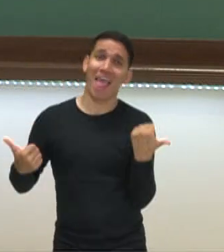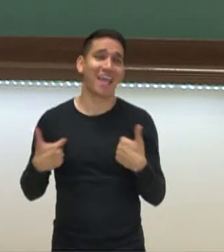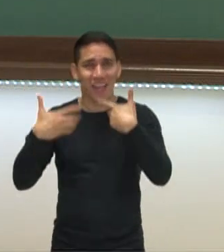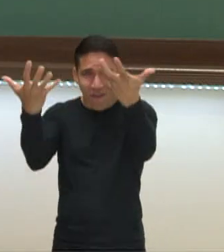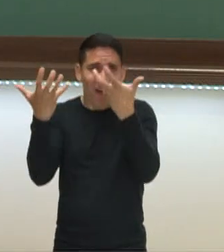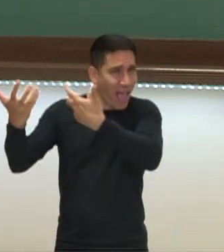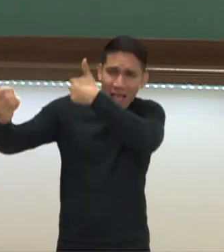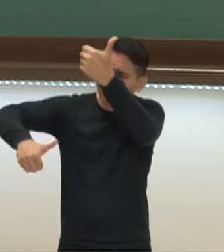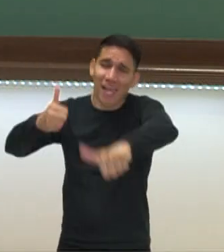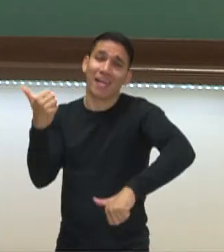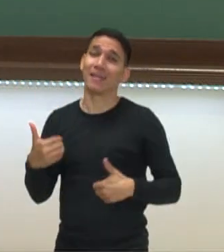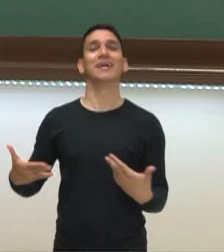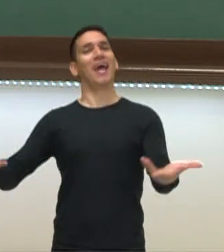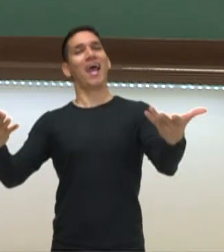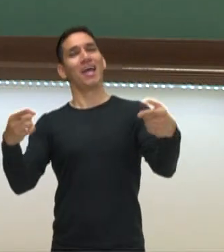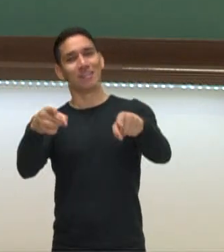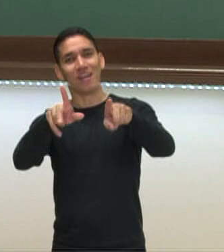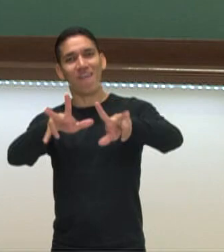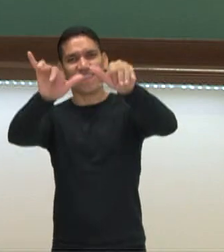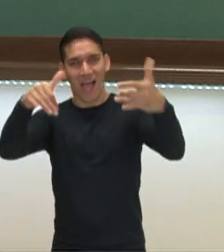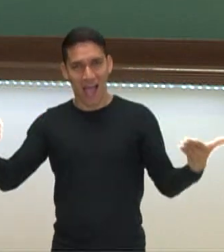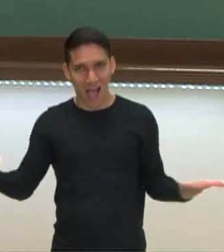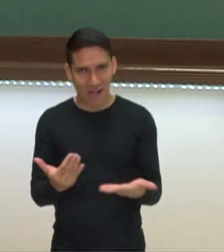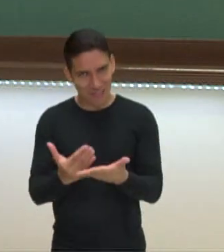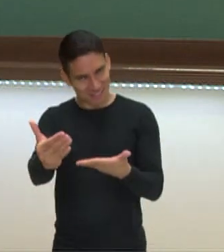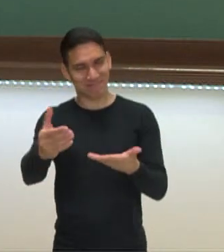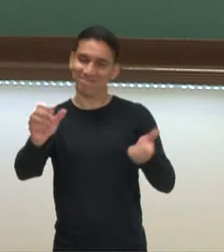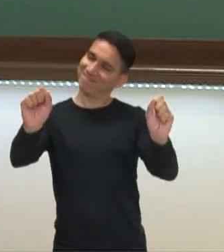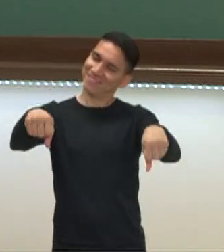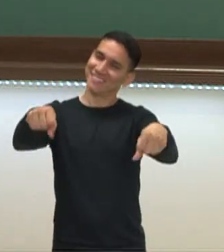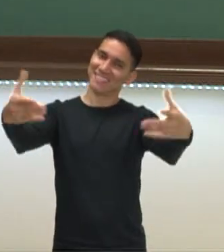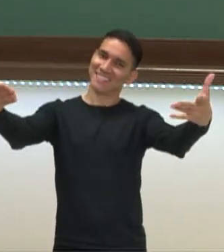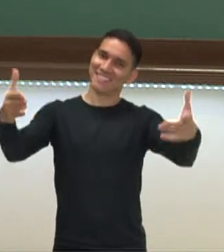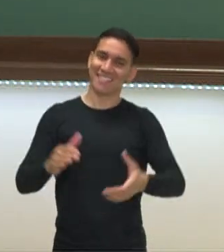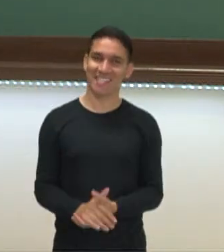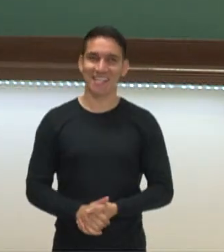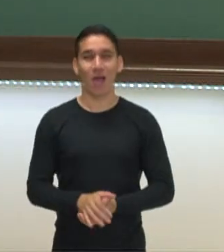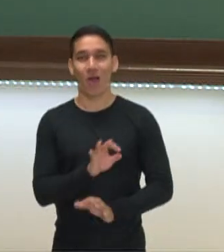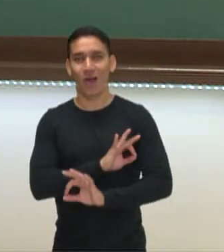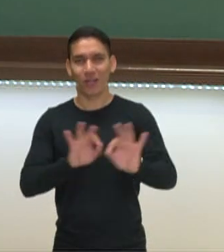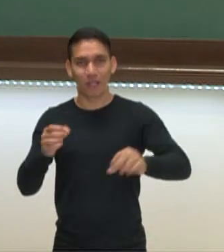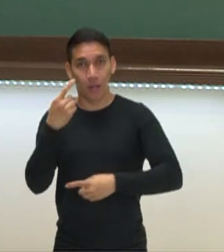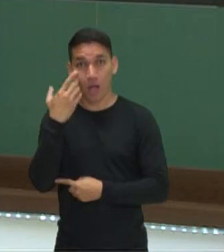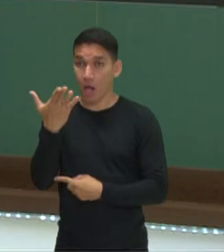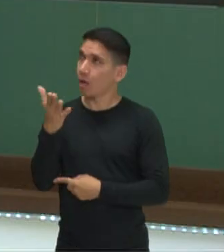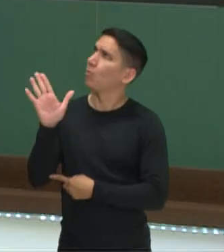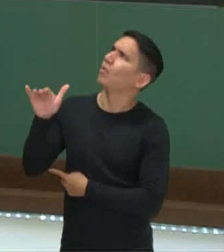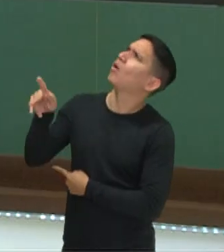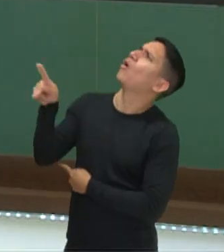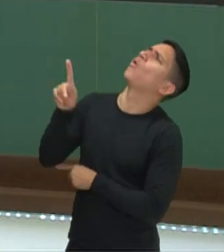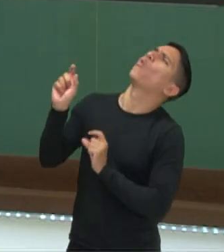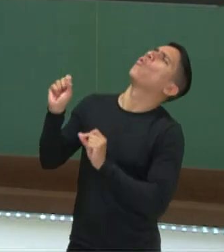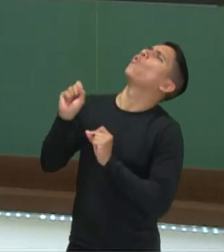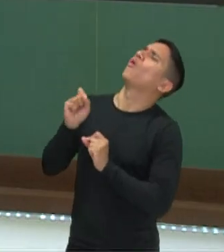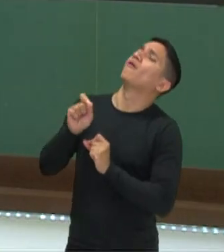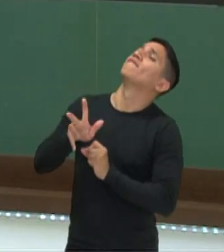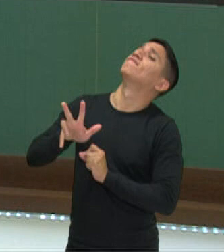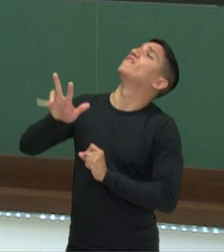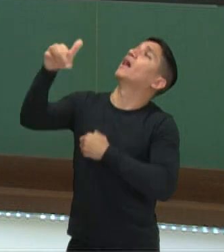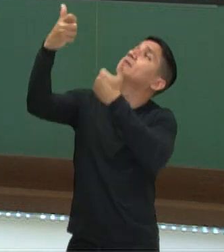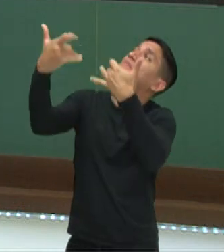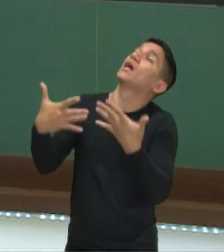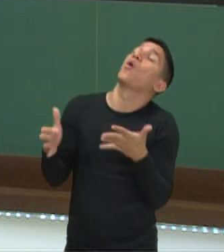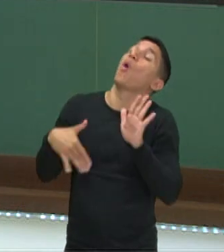desejo química. E é isso que você vai ter. Muito bem. Professor, o que nós temos hoje? Qual é